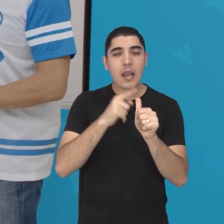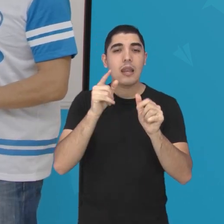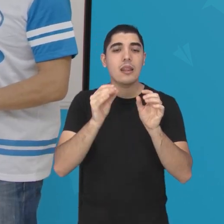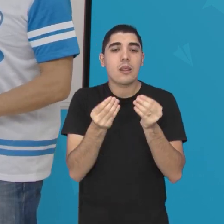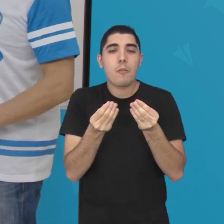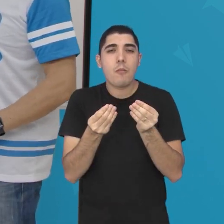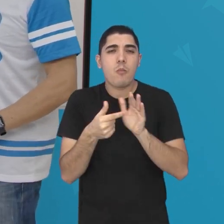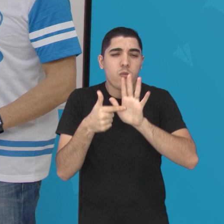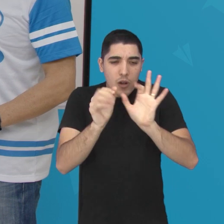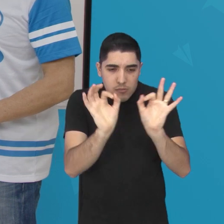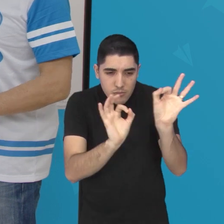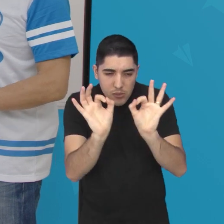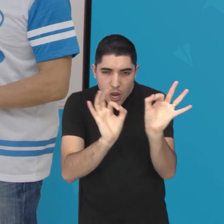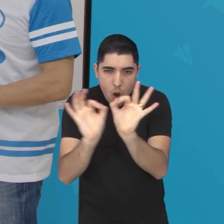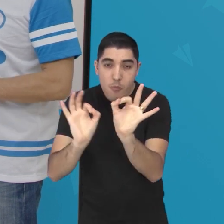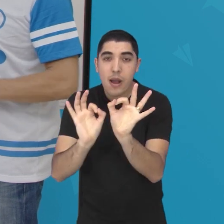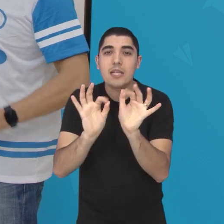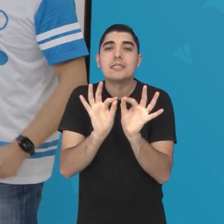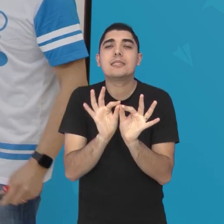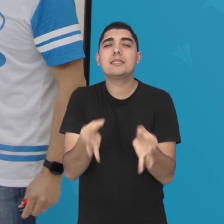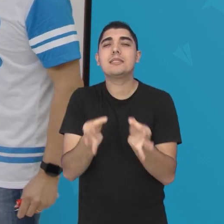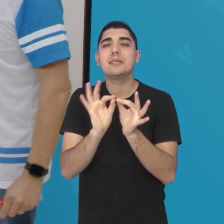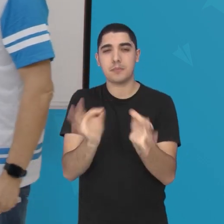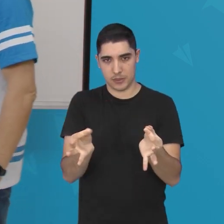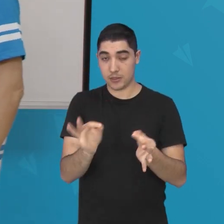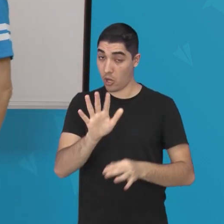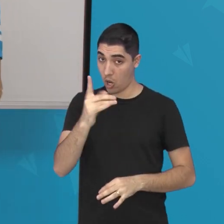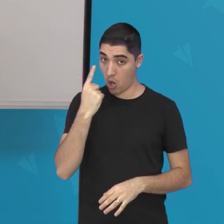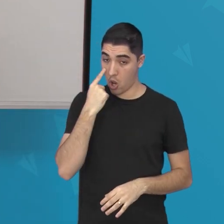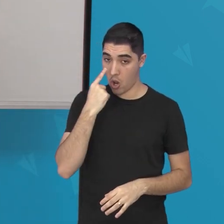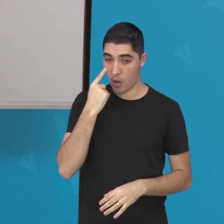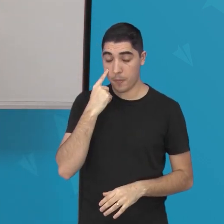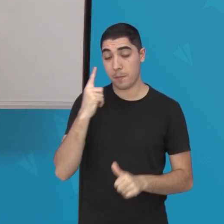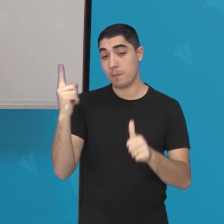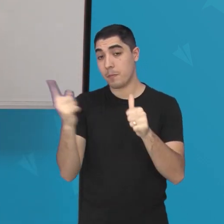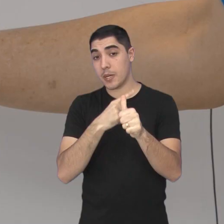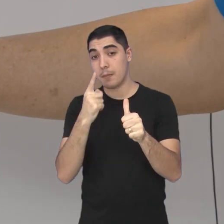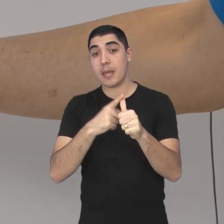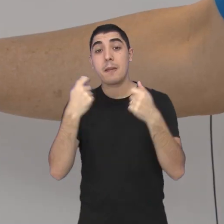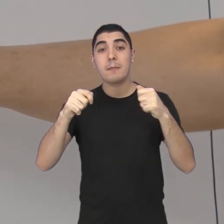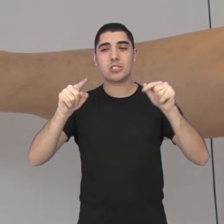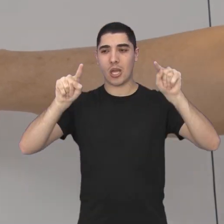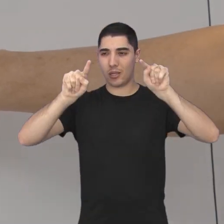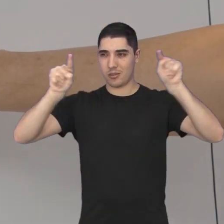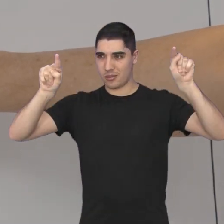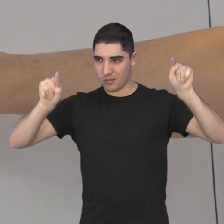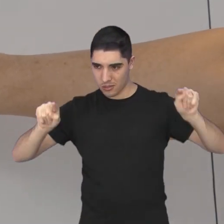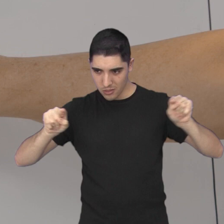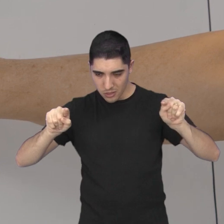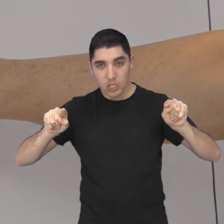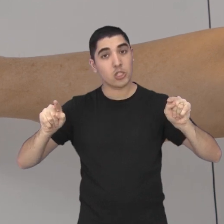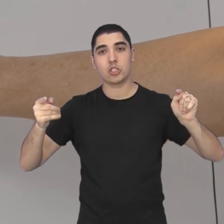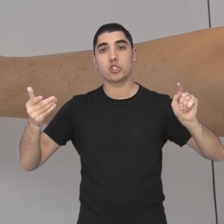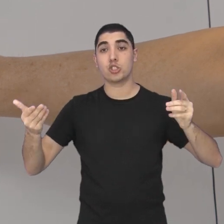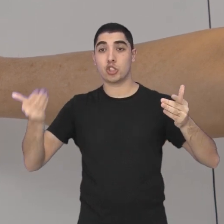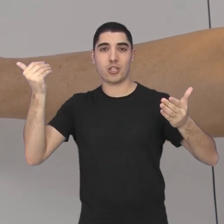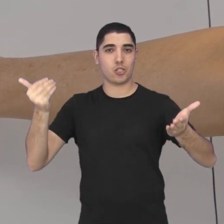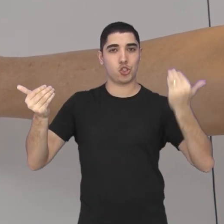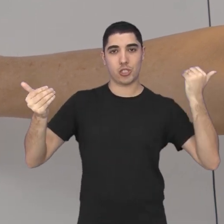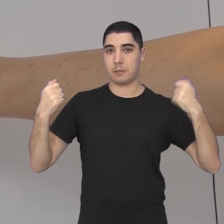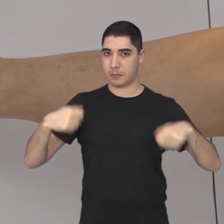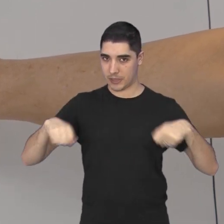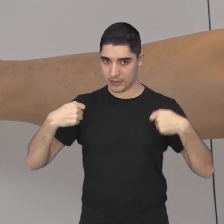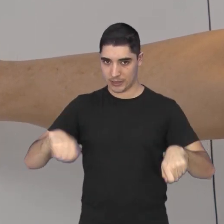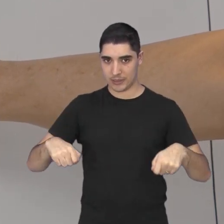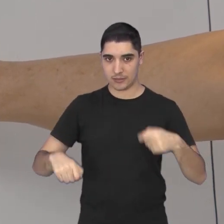equações aqui e vamos ver o que acontece, ok? Então, primeiramente, a gente tem que eliminar os parênteses,